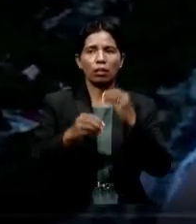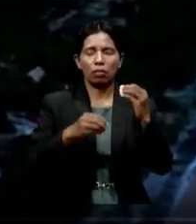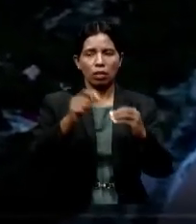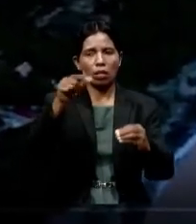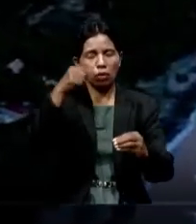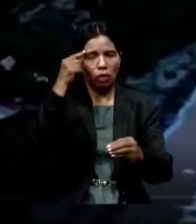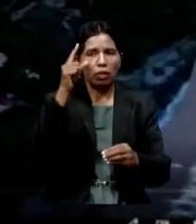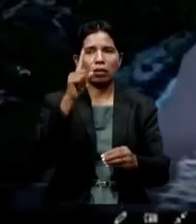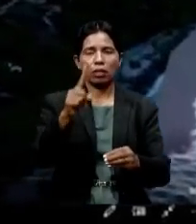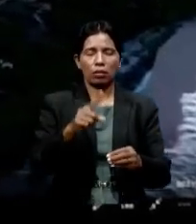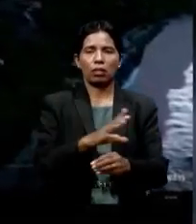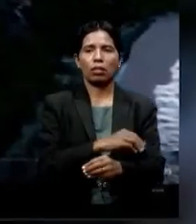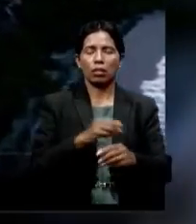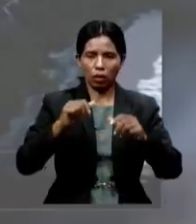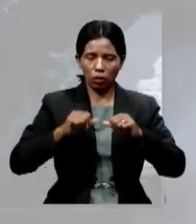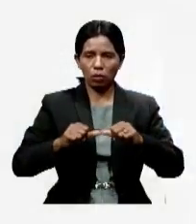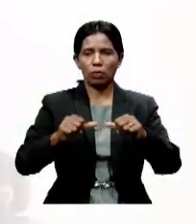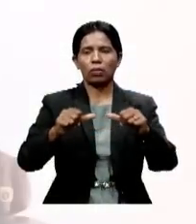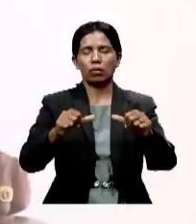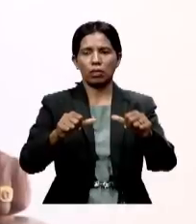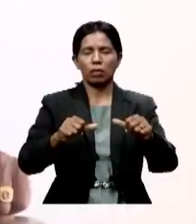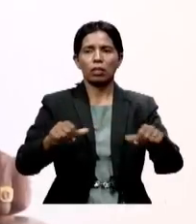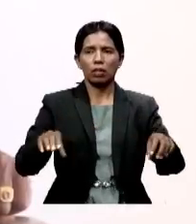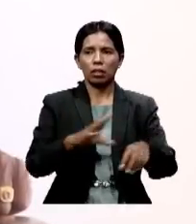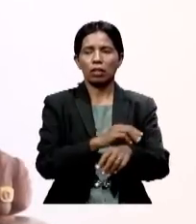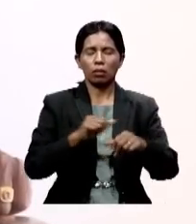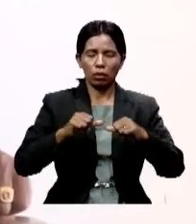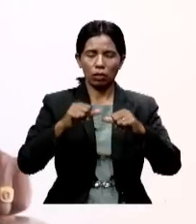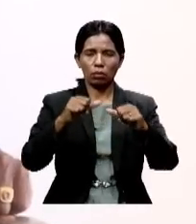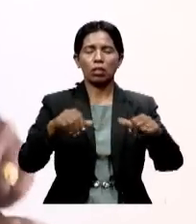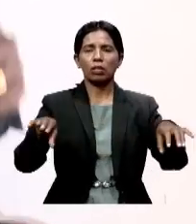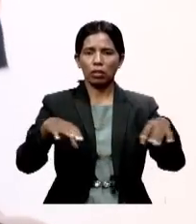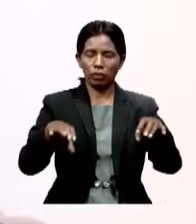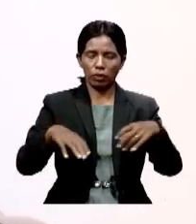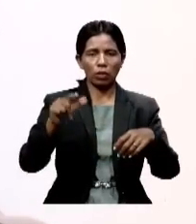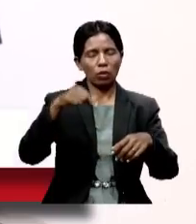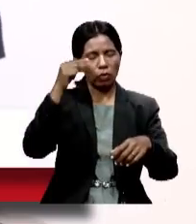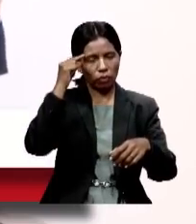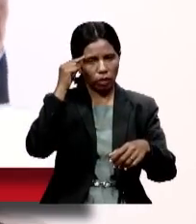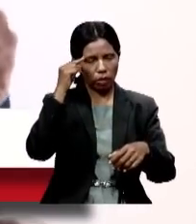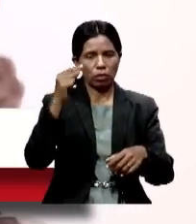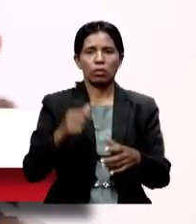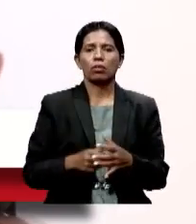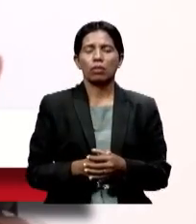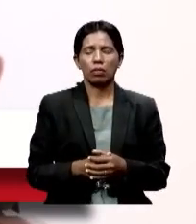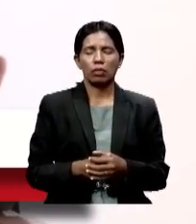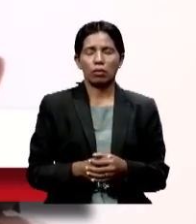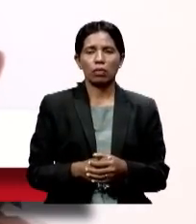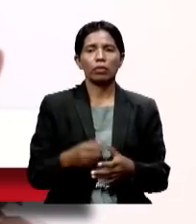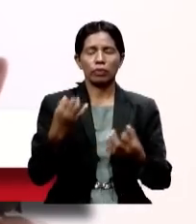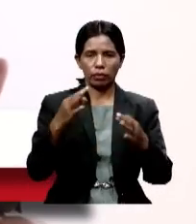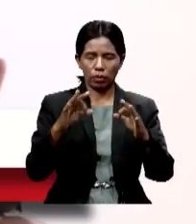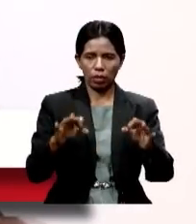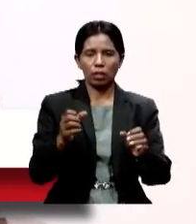Governo ida nia continua mandato governo anterior. Portanto saída maka ida anterior